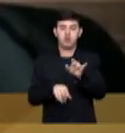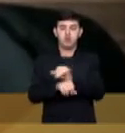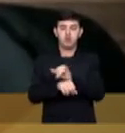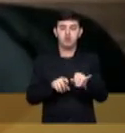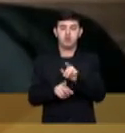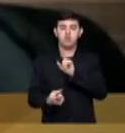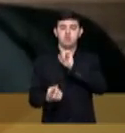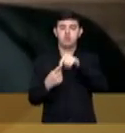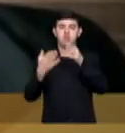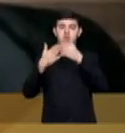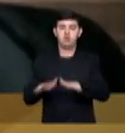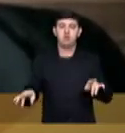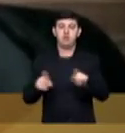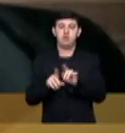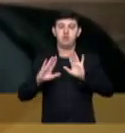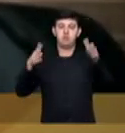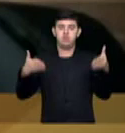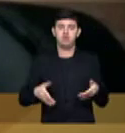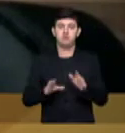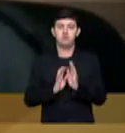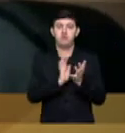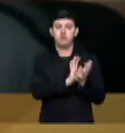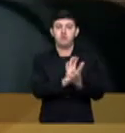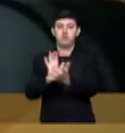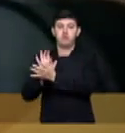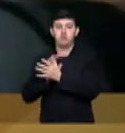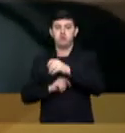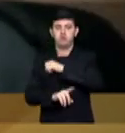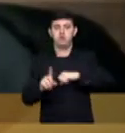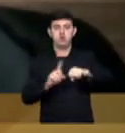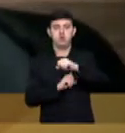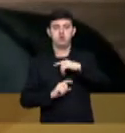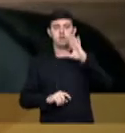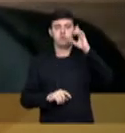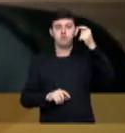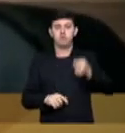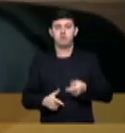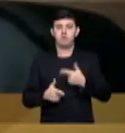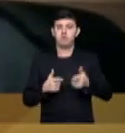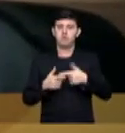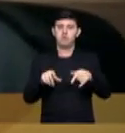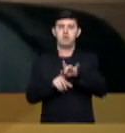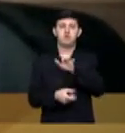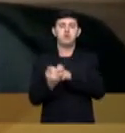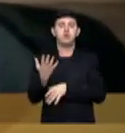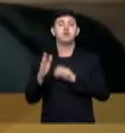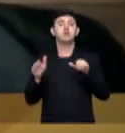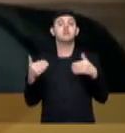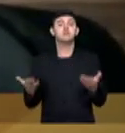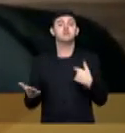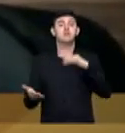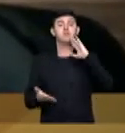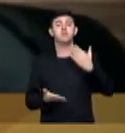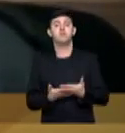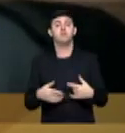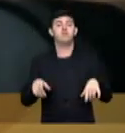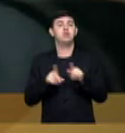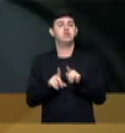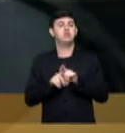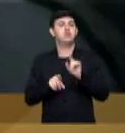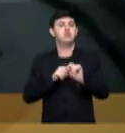e responsável dos grupos sociais na solução dos problemas, gerando assim confiança